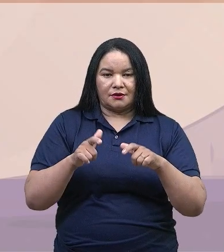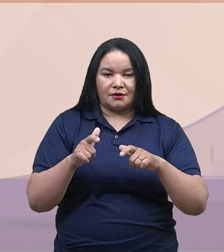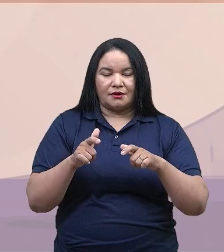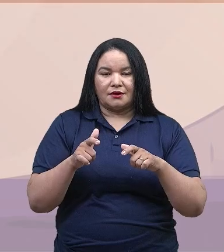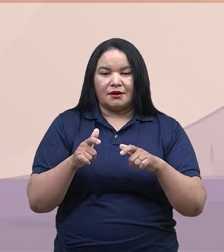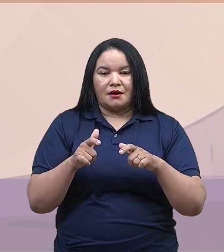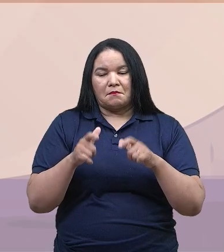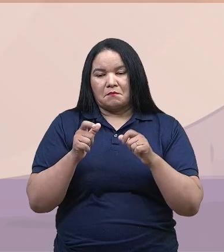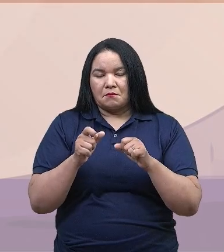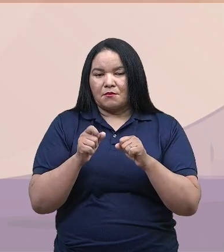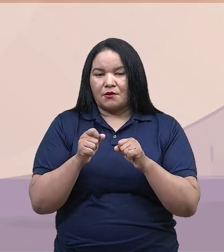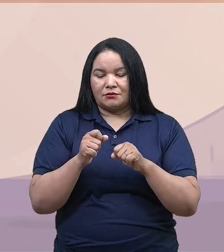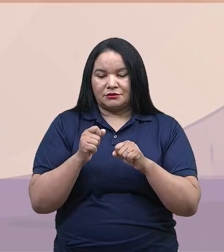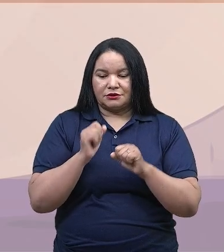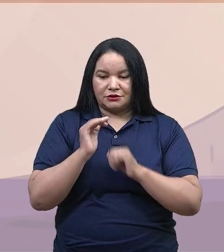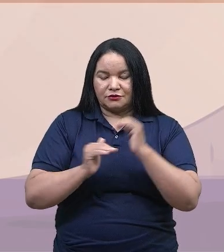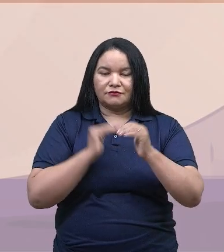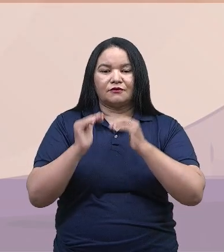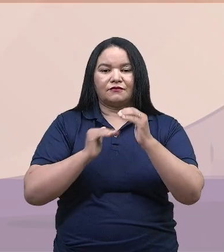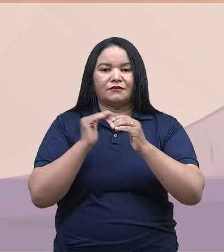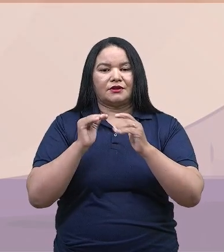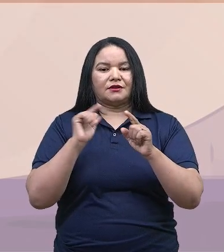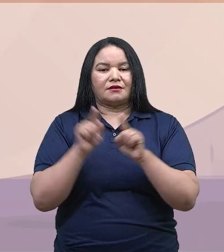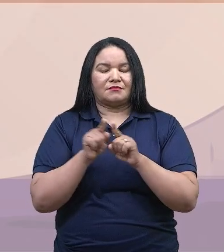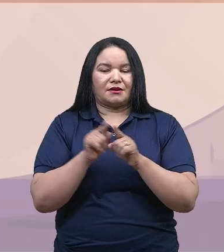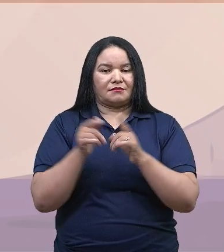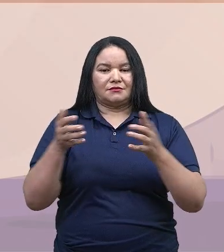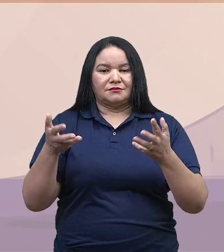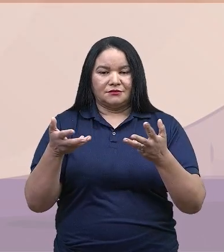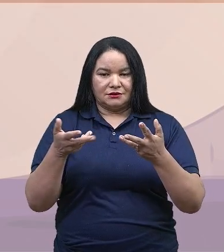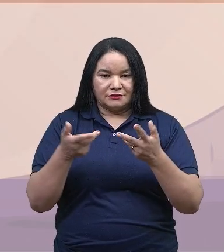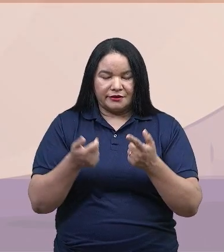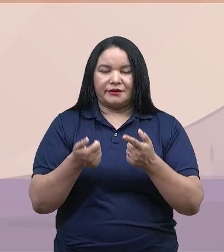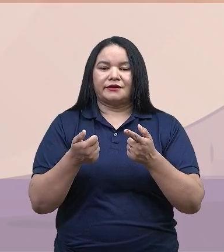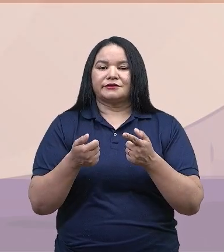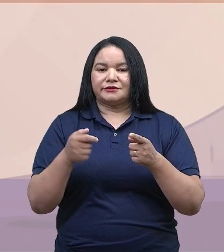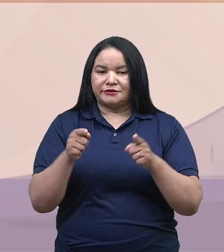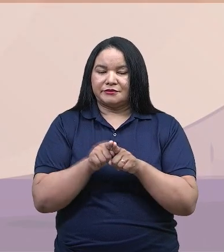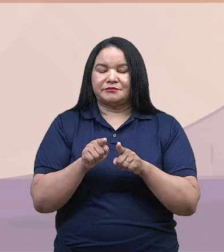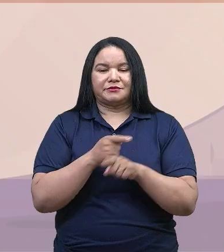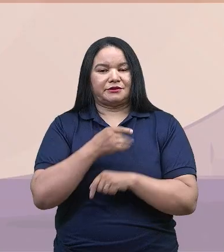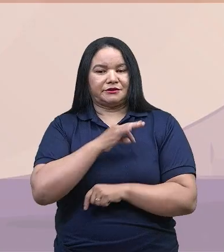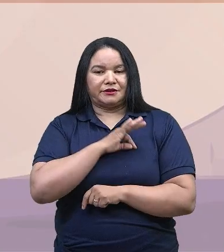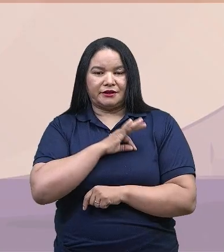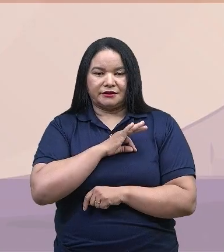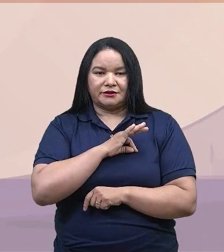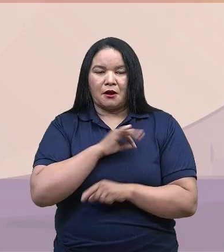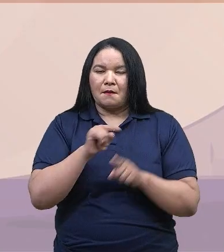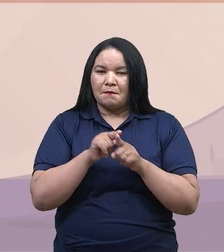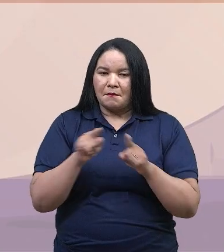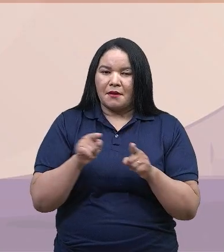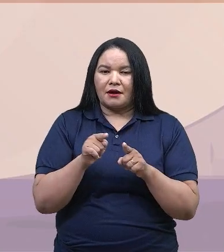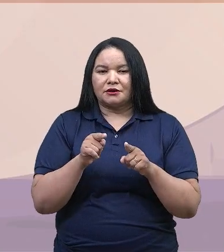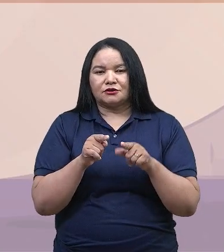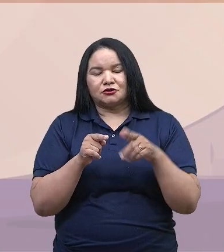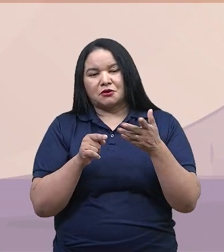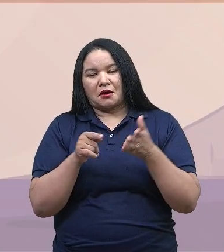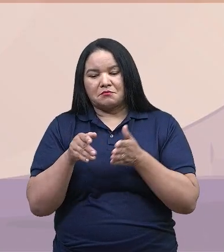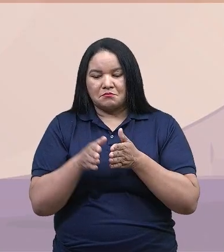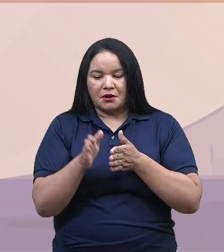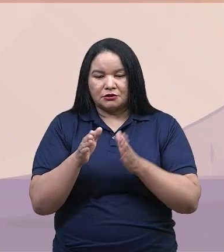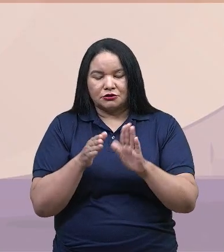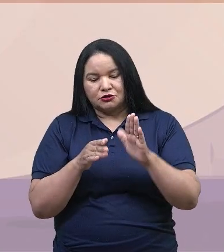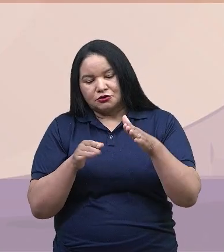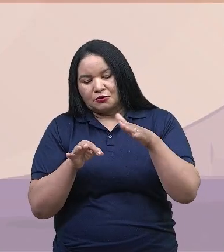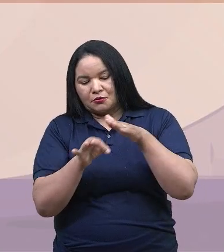explorar e desenvolver aí as habilidades, as manobras do agressivo. mas eu não tenho patins. A gente pode pensar nas